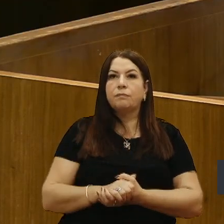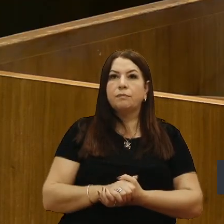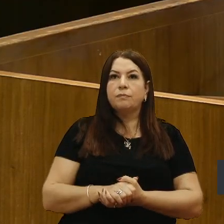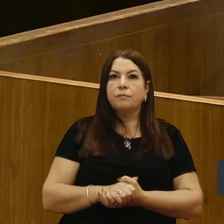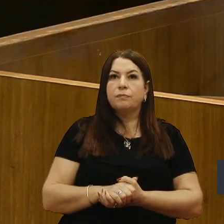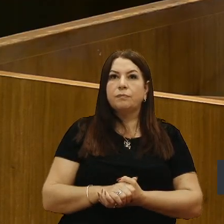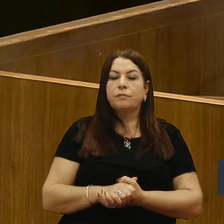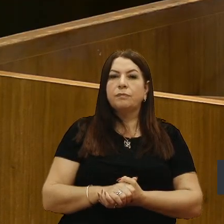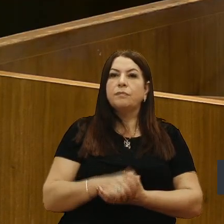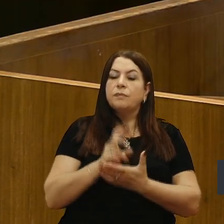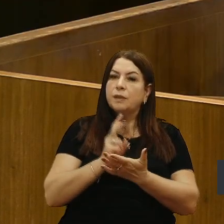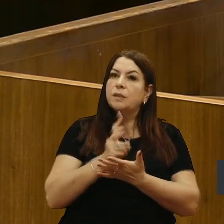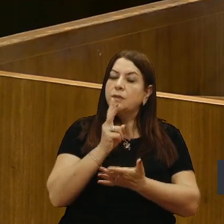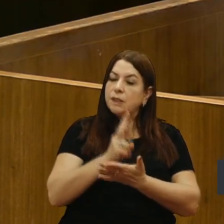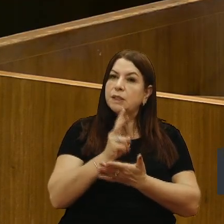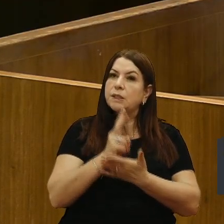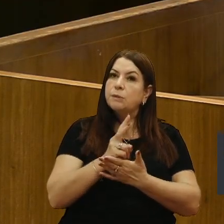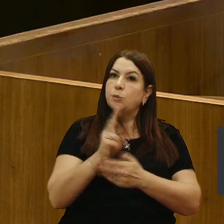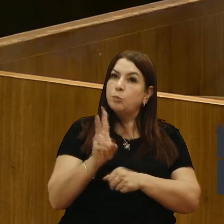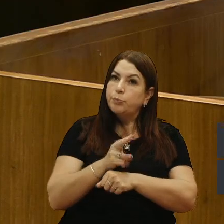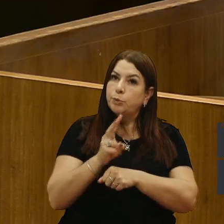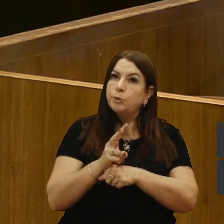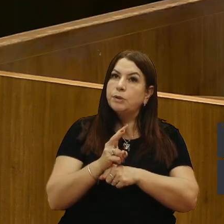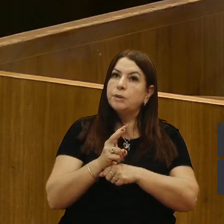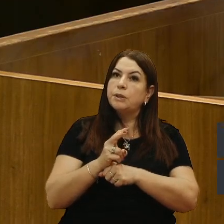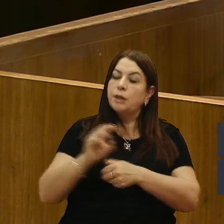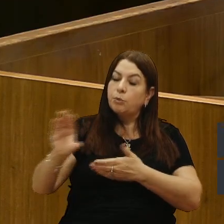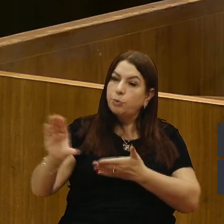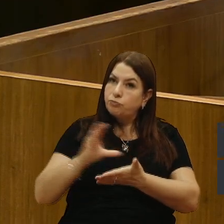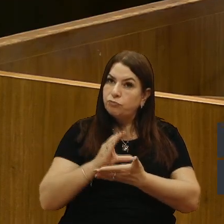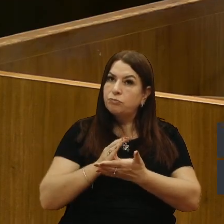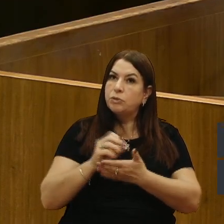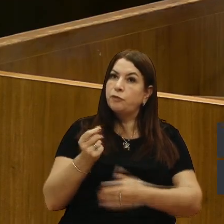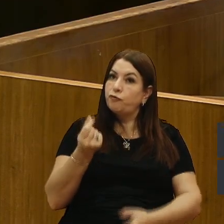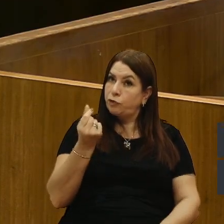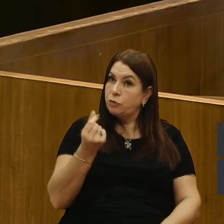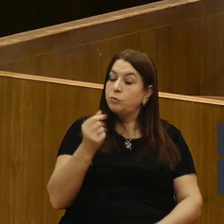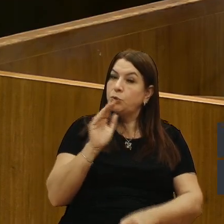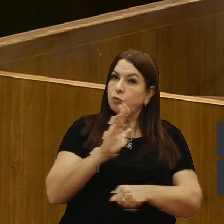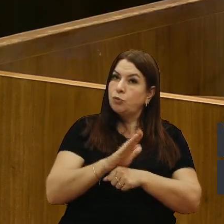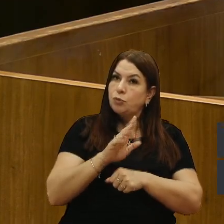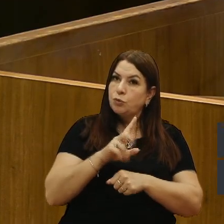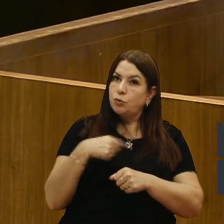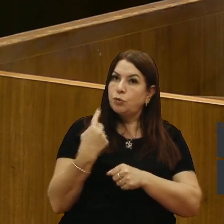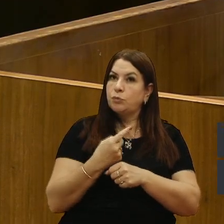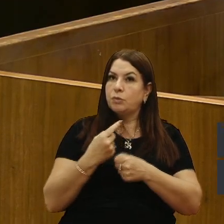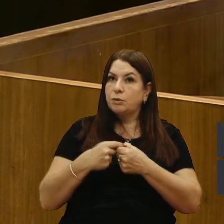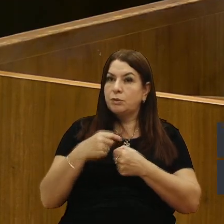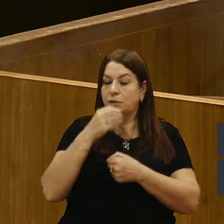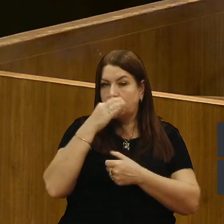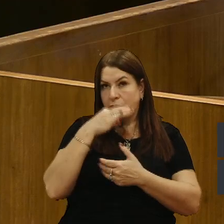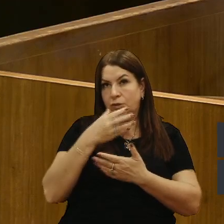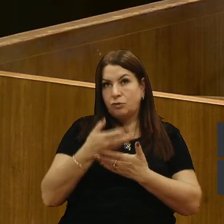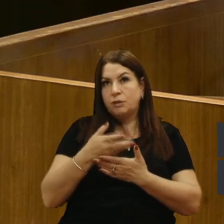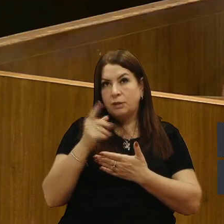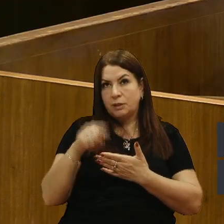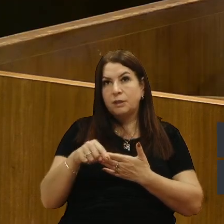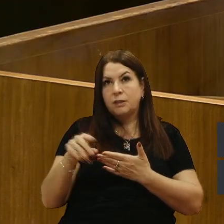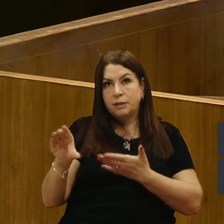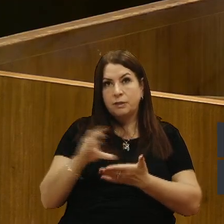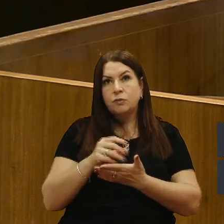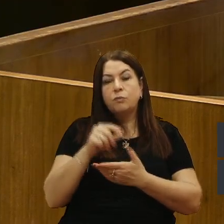a gente vai sempre buscar emendas, valores para ajudar a nossa Caxias do Sul. E essa emenda